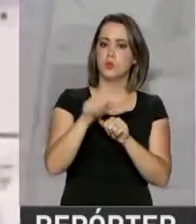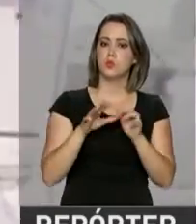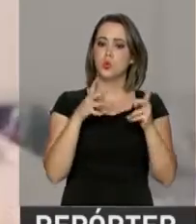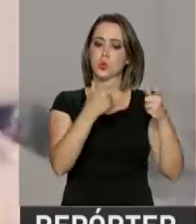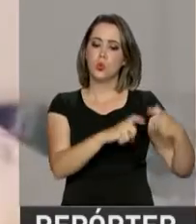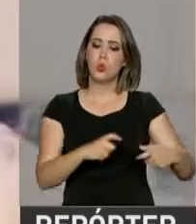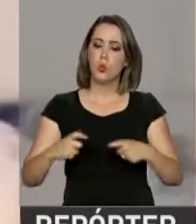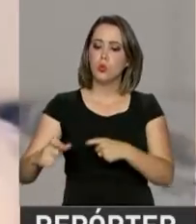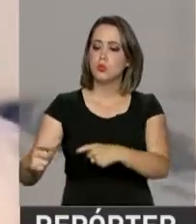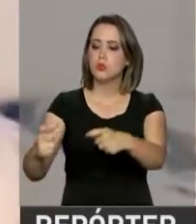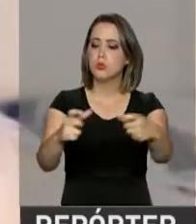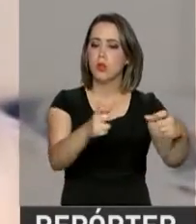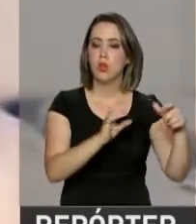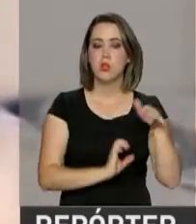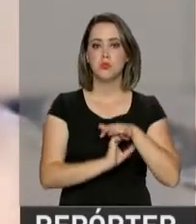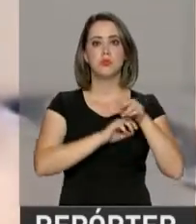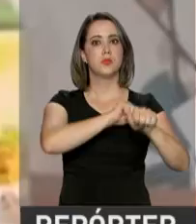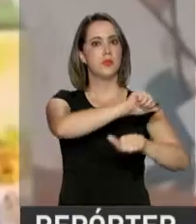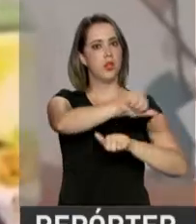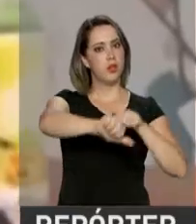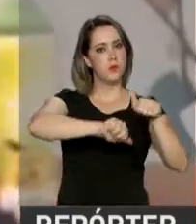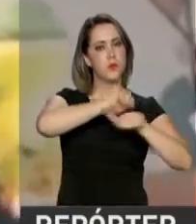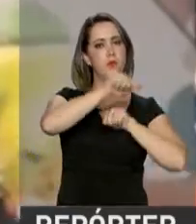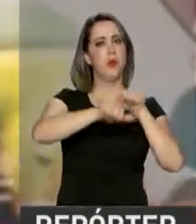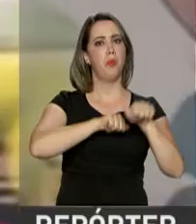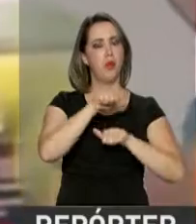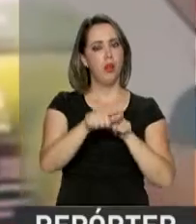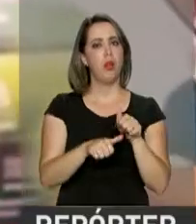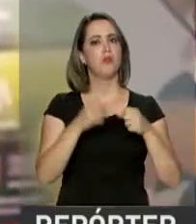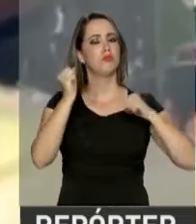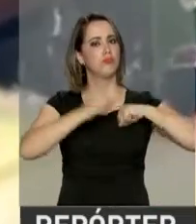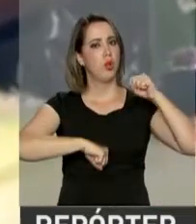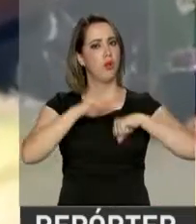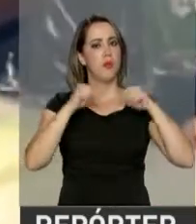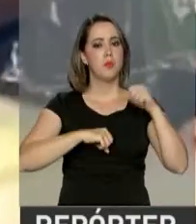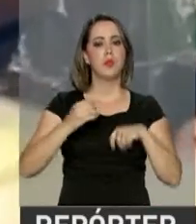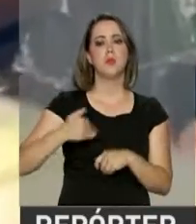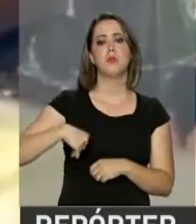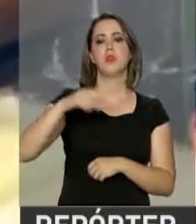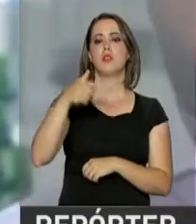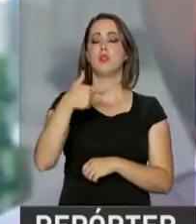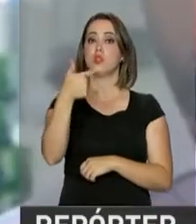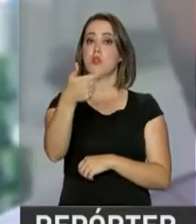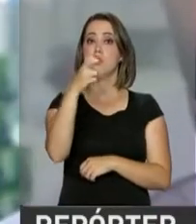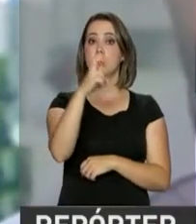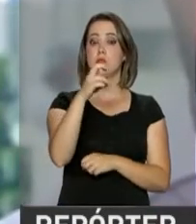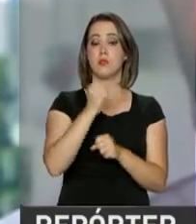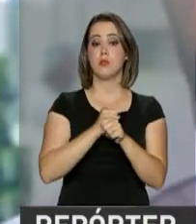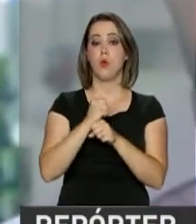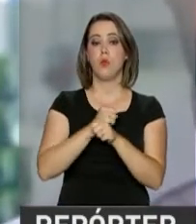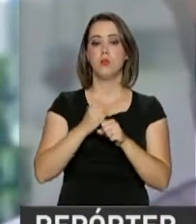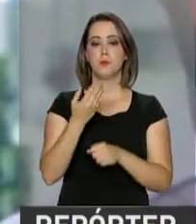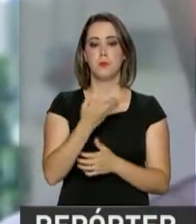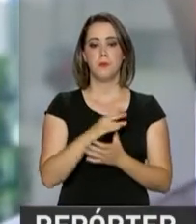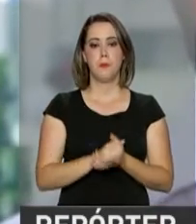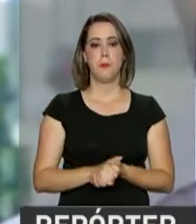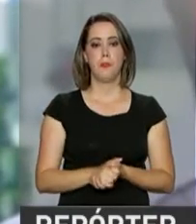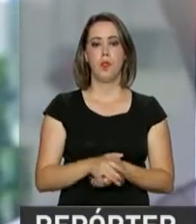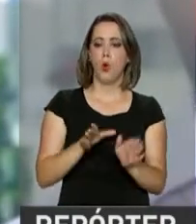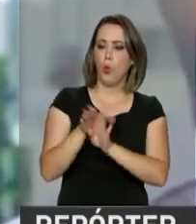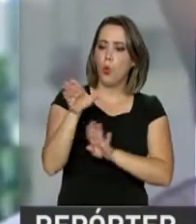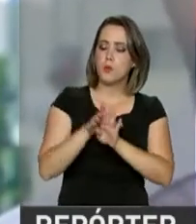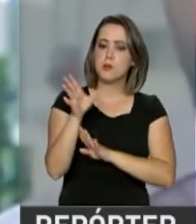áreas da empresa e transformaram a realidade da sua sabe é que existe há mais de 25 anos com a consultoria dinâmica